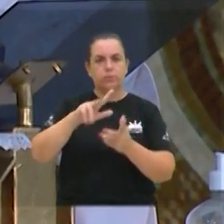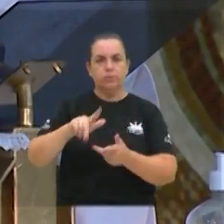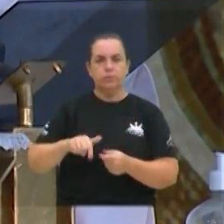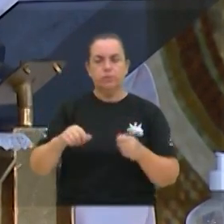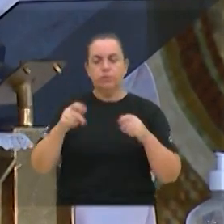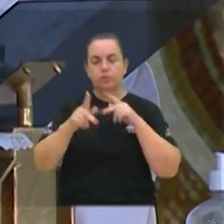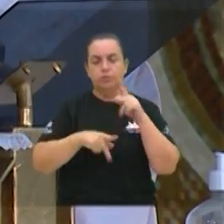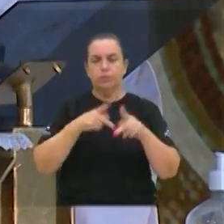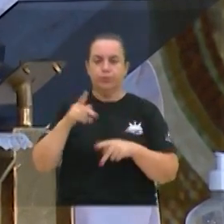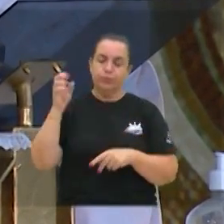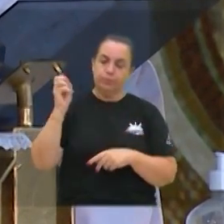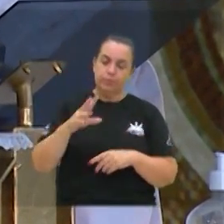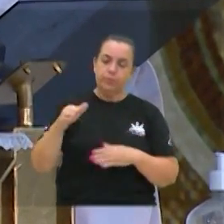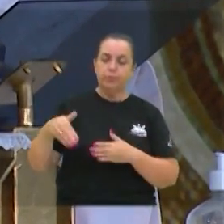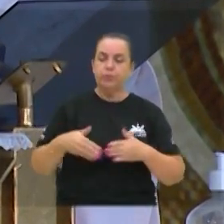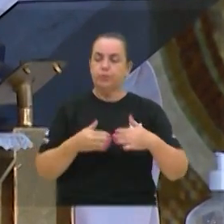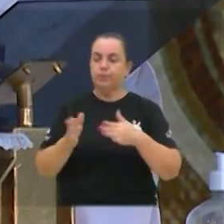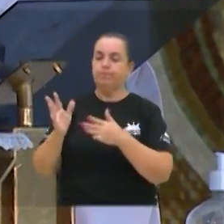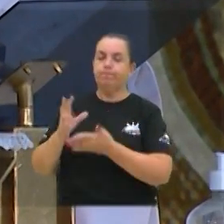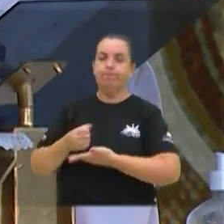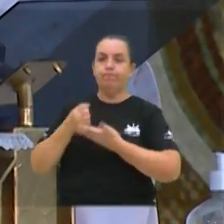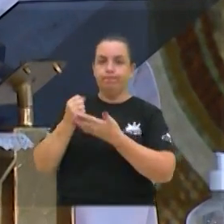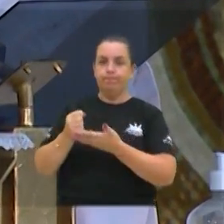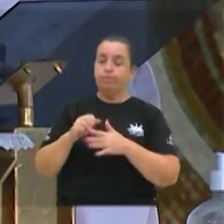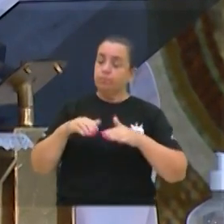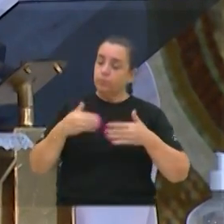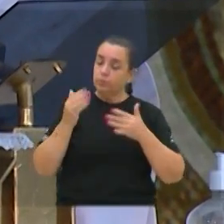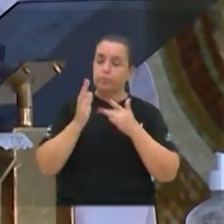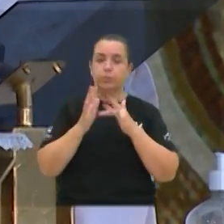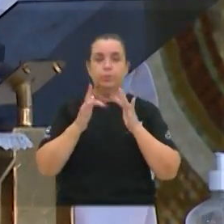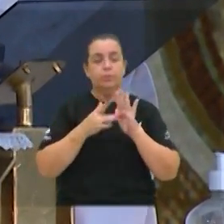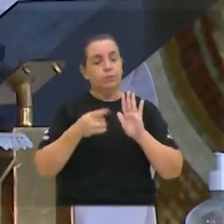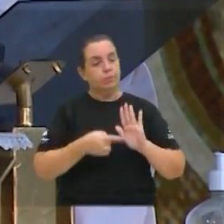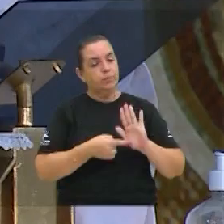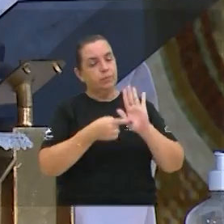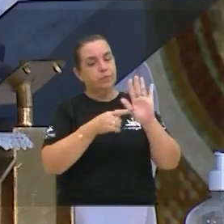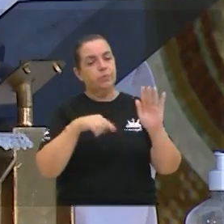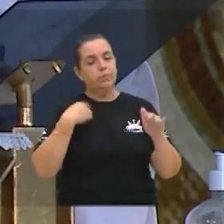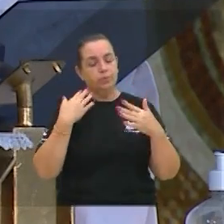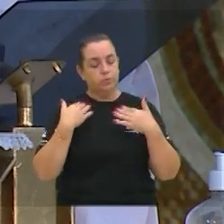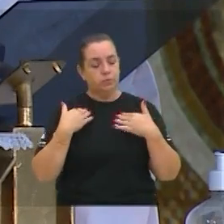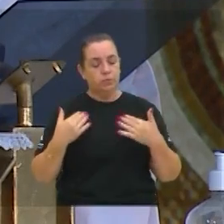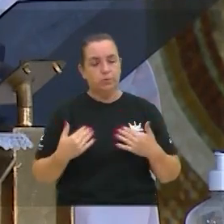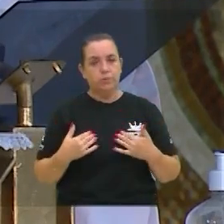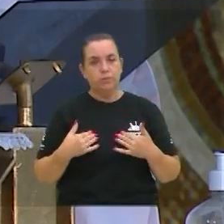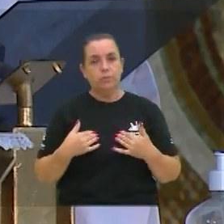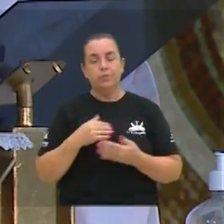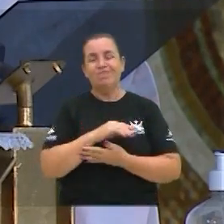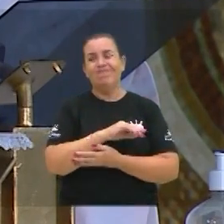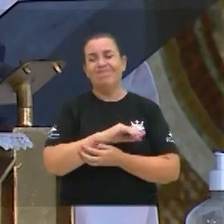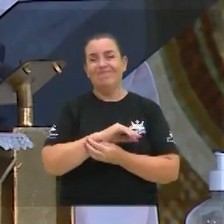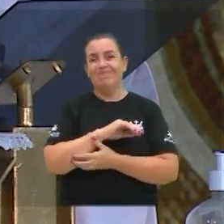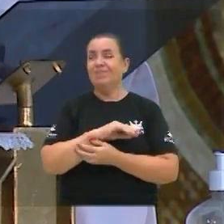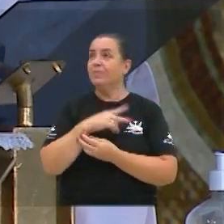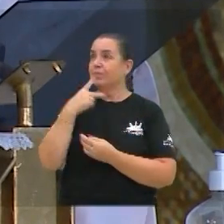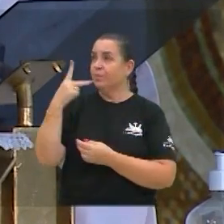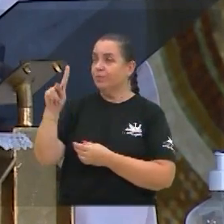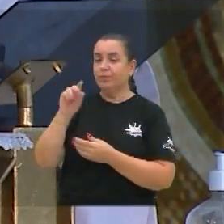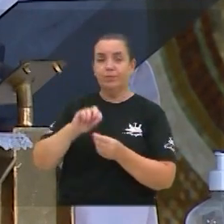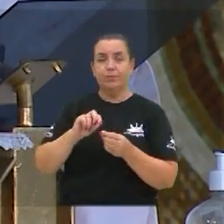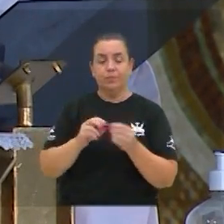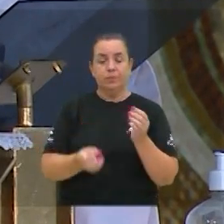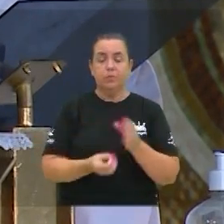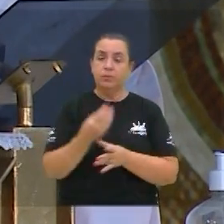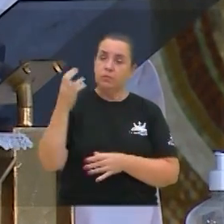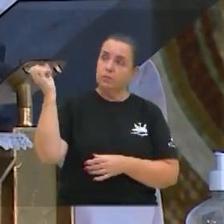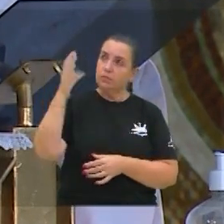povos no caminho da salvação. Quando Cristo se manifestou em nossa carne mortal, vós nos criastes na luz eterna